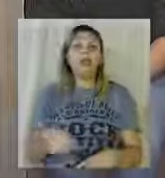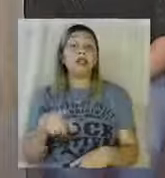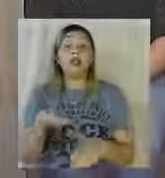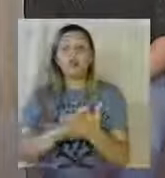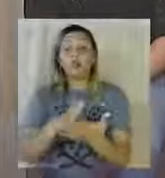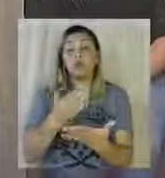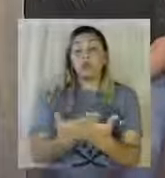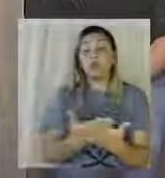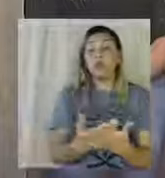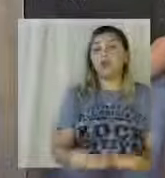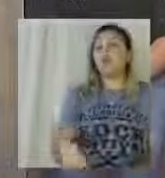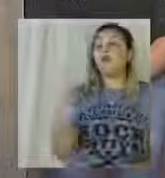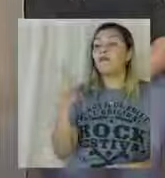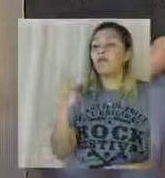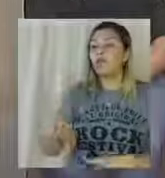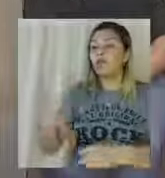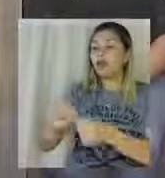faça.